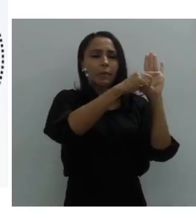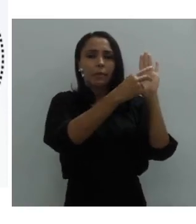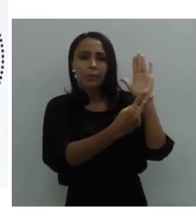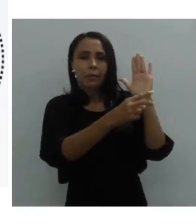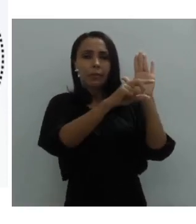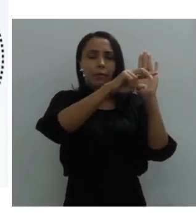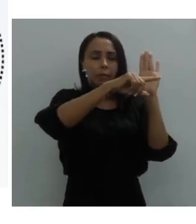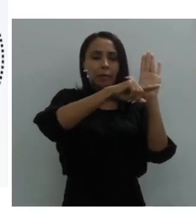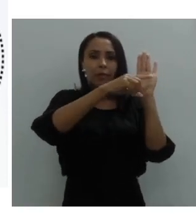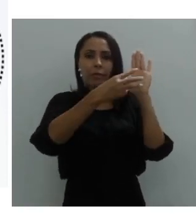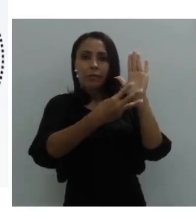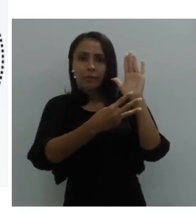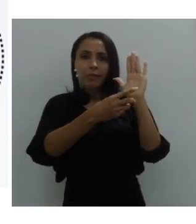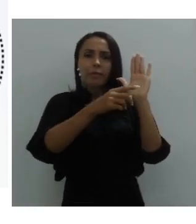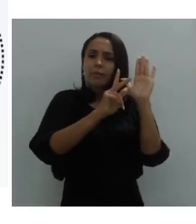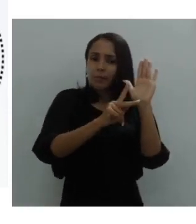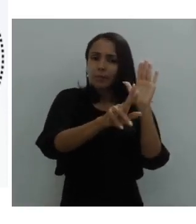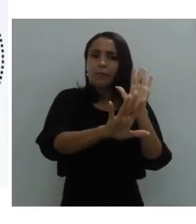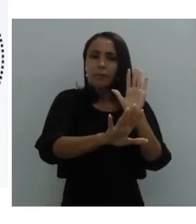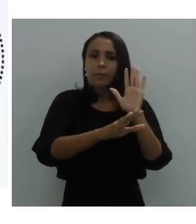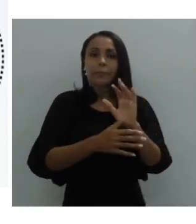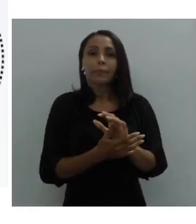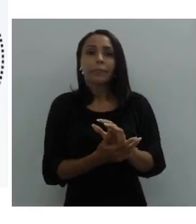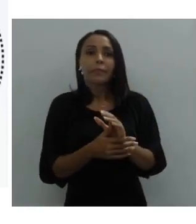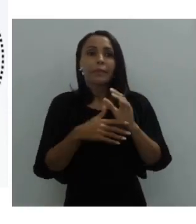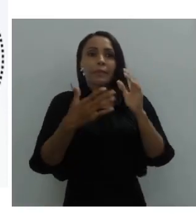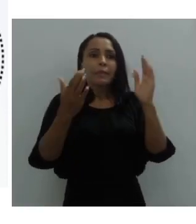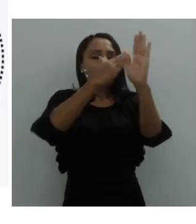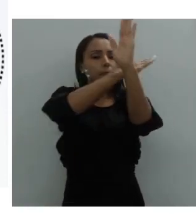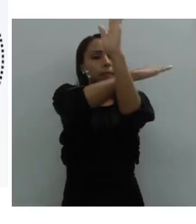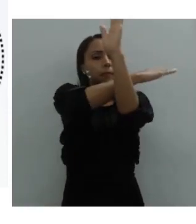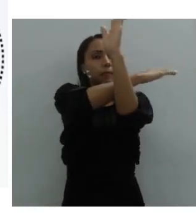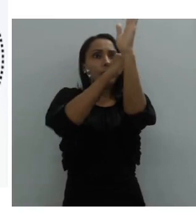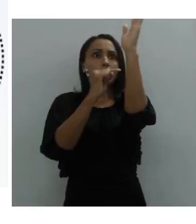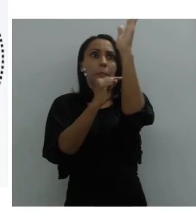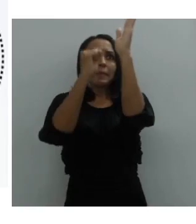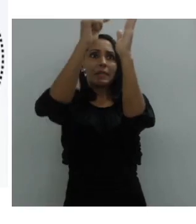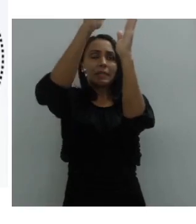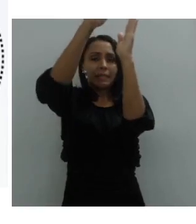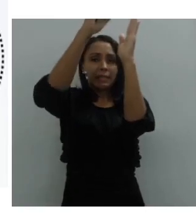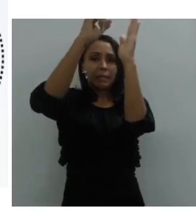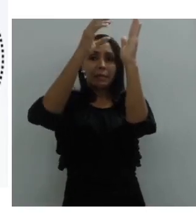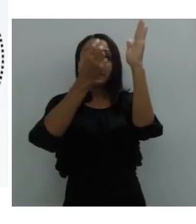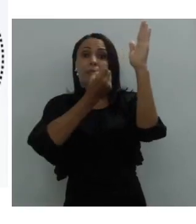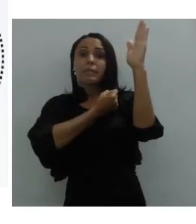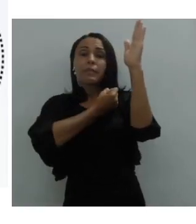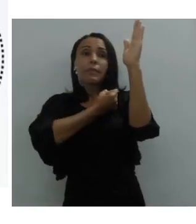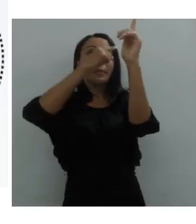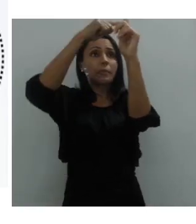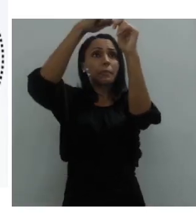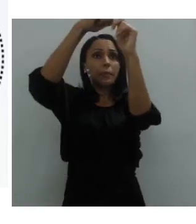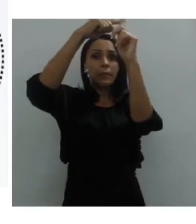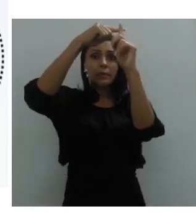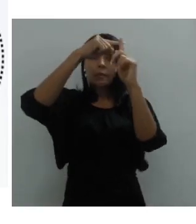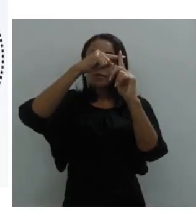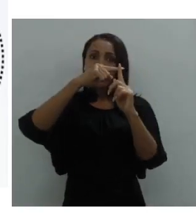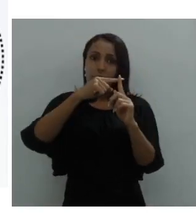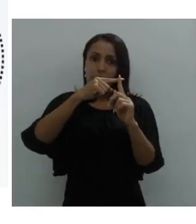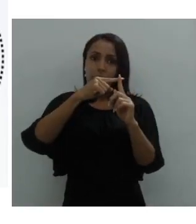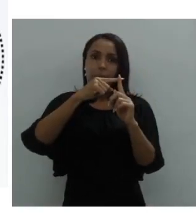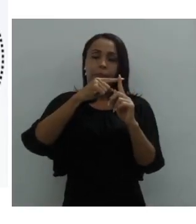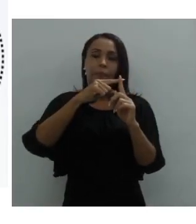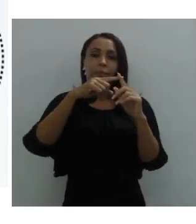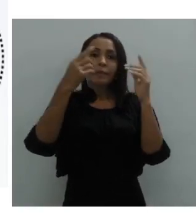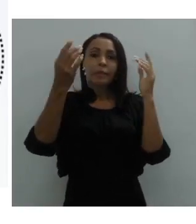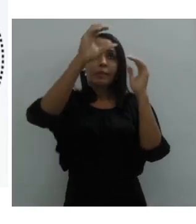menos 3 e assim vai. Do 0 para cima, nós temos aí os números positivos, que